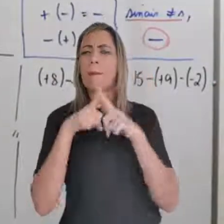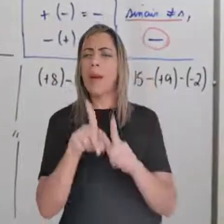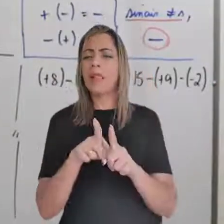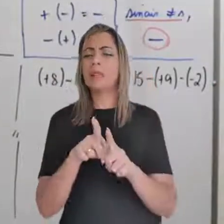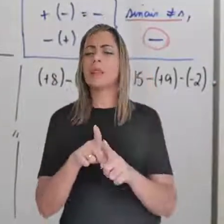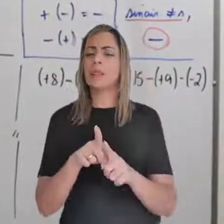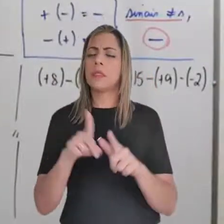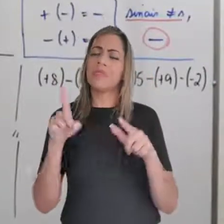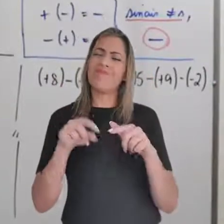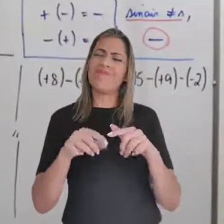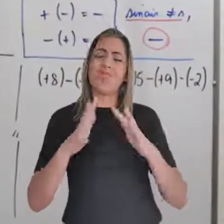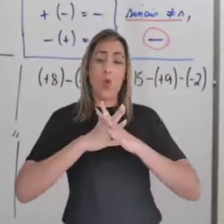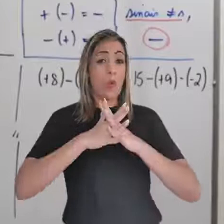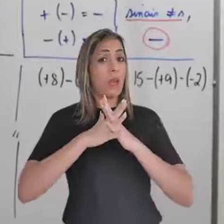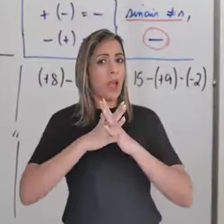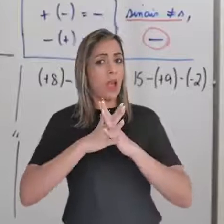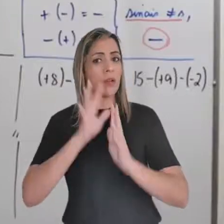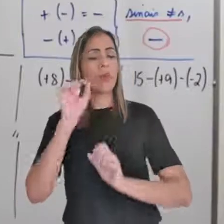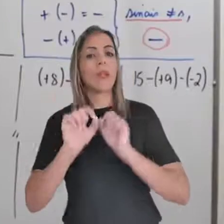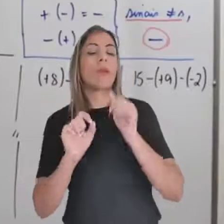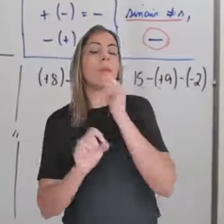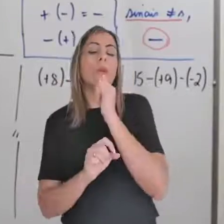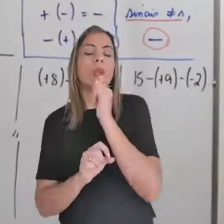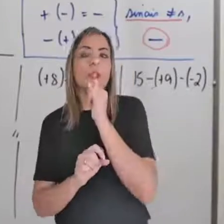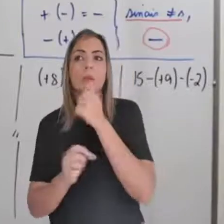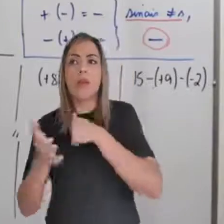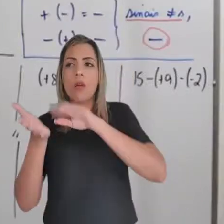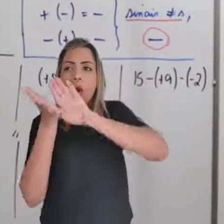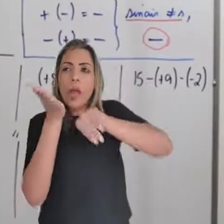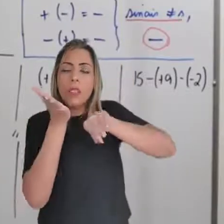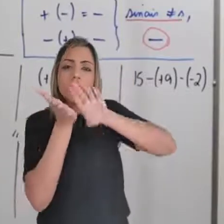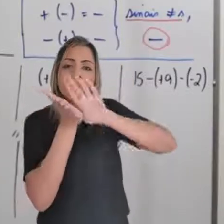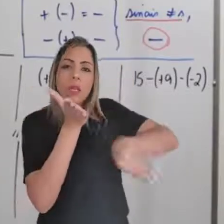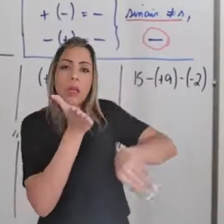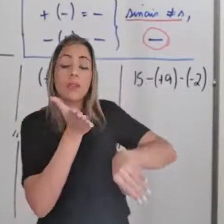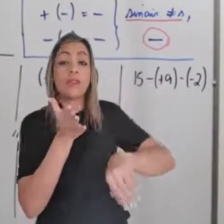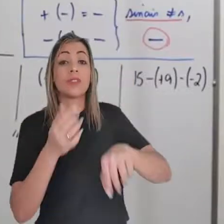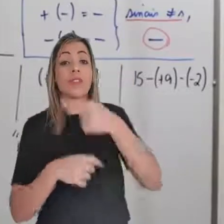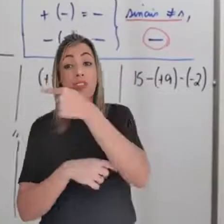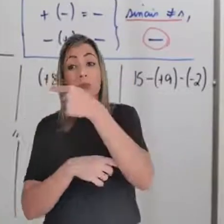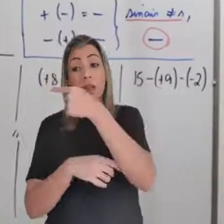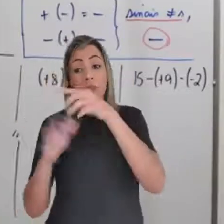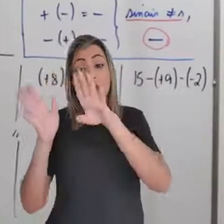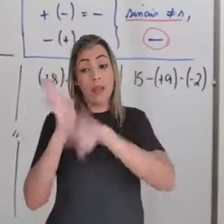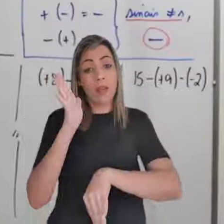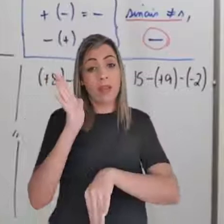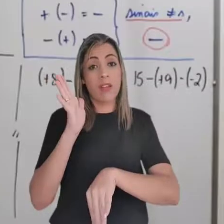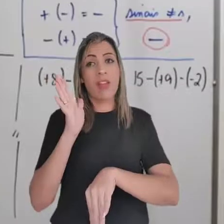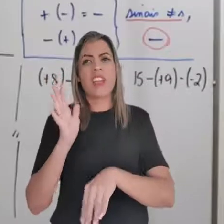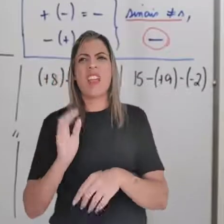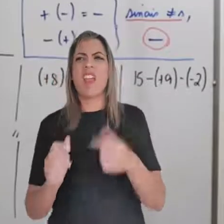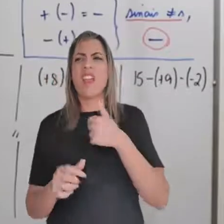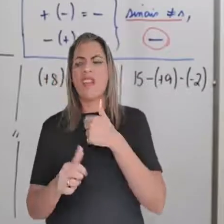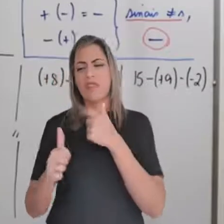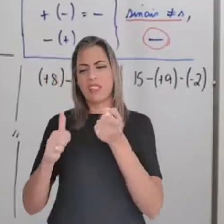que dá muito mais trabalho. Eu estou retirando, lembra, sinal de menos é retirar. Eu estou